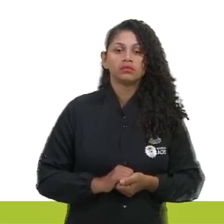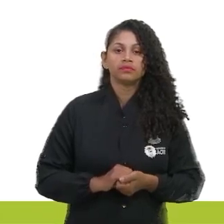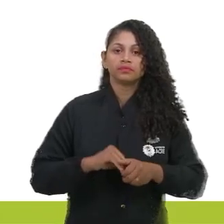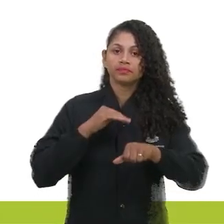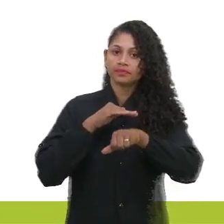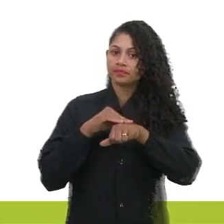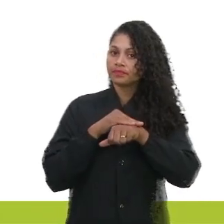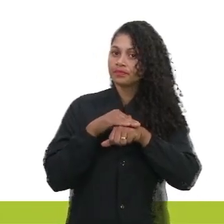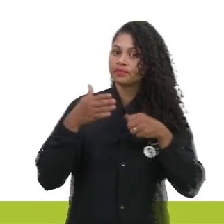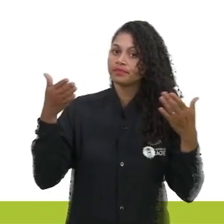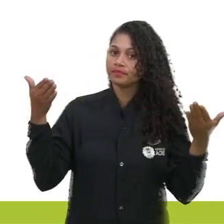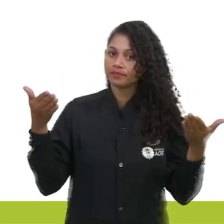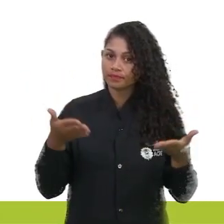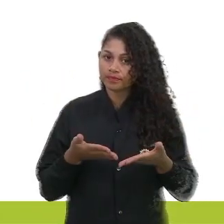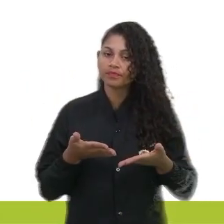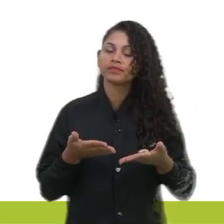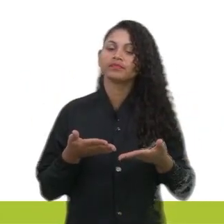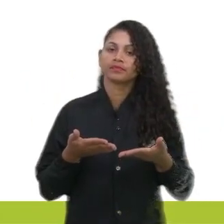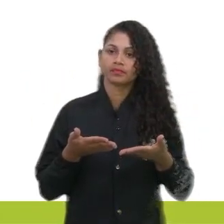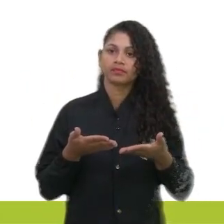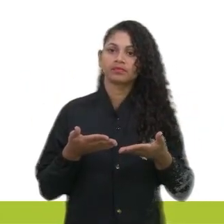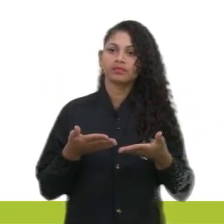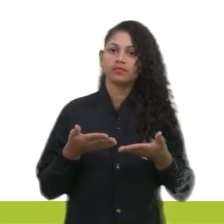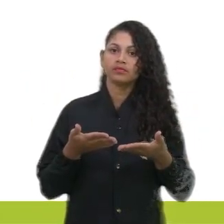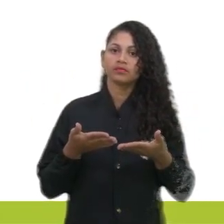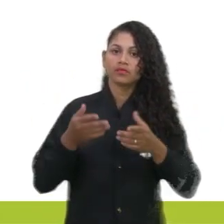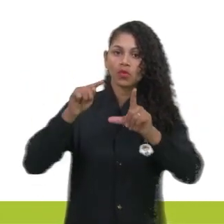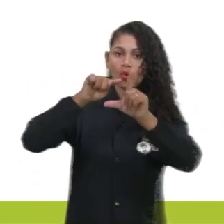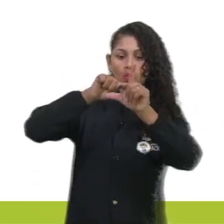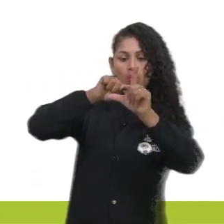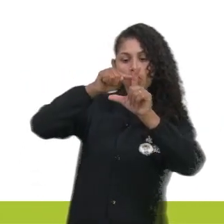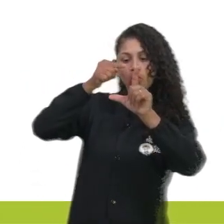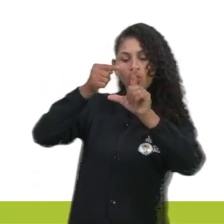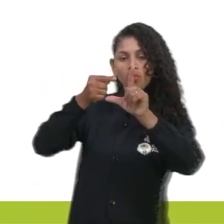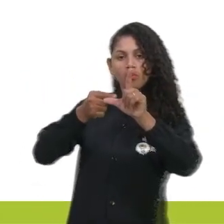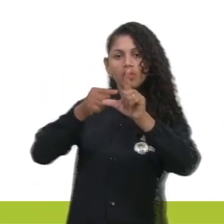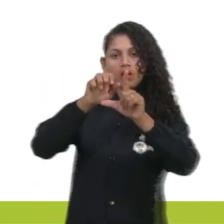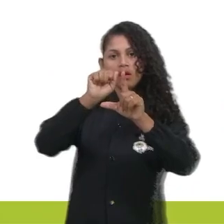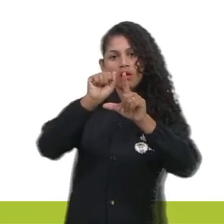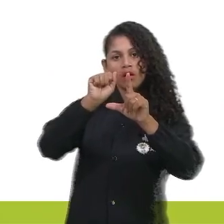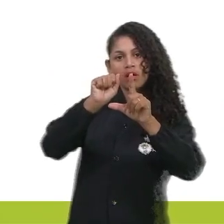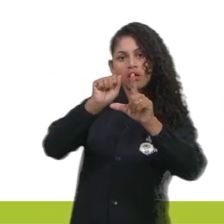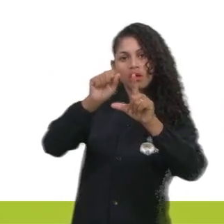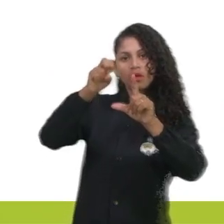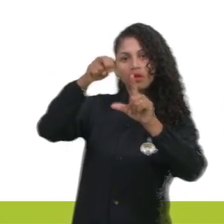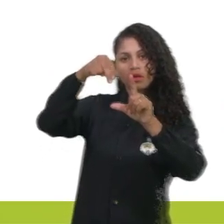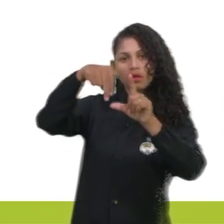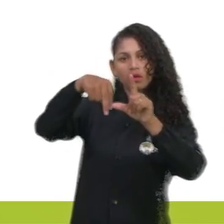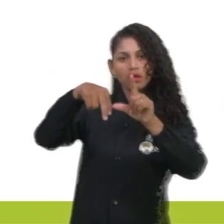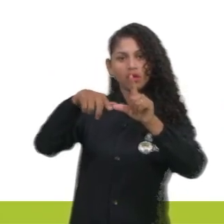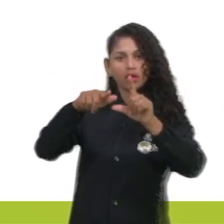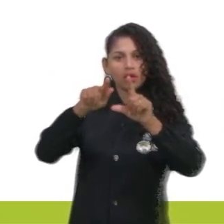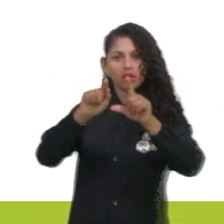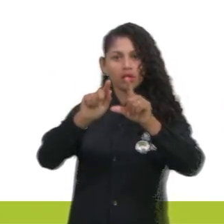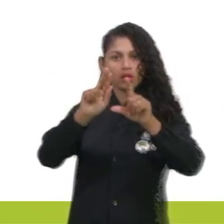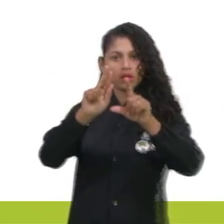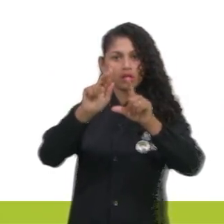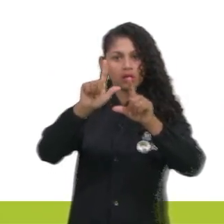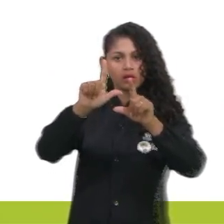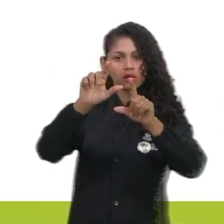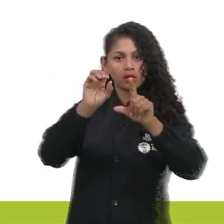conversar agora sobre o ângulo. Há duas possibilidades quando eu falo de ângulo de circunferência.